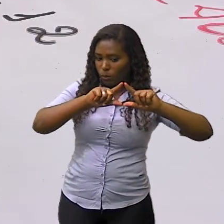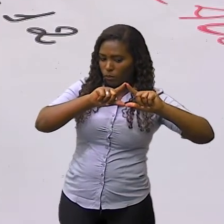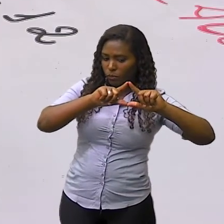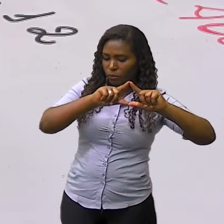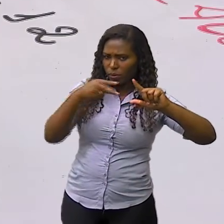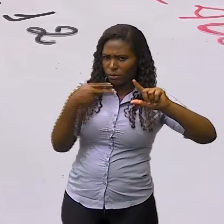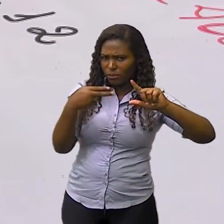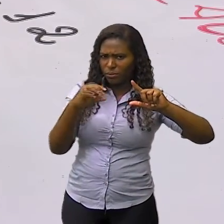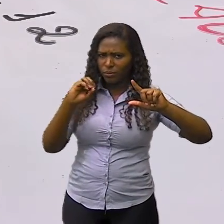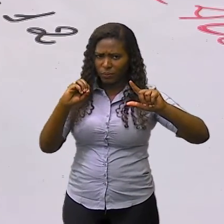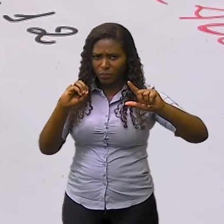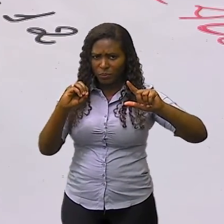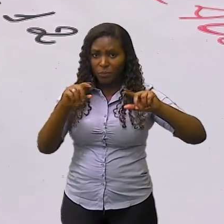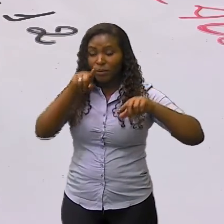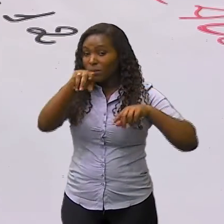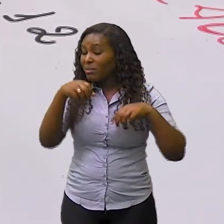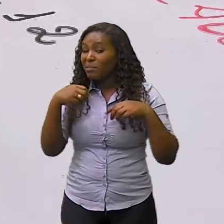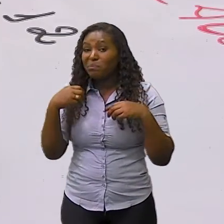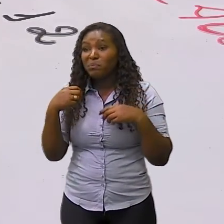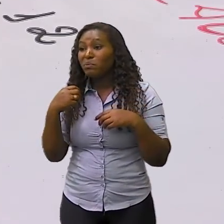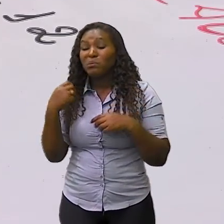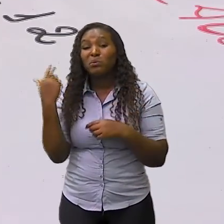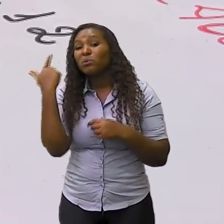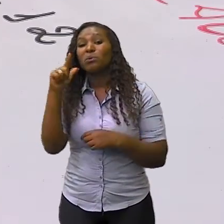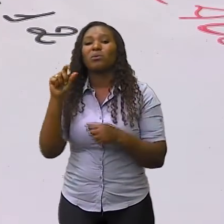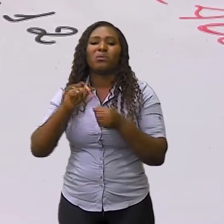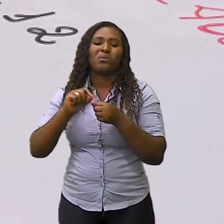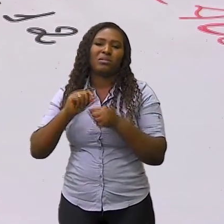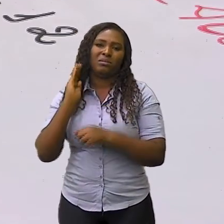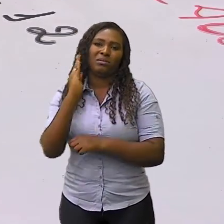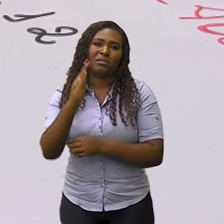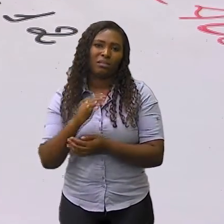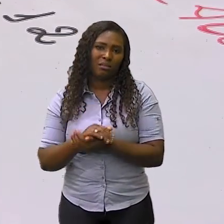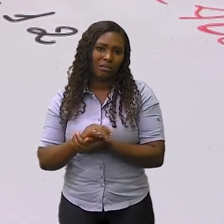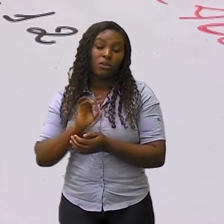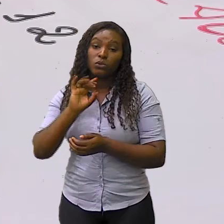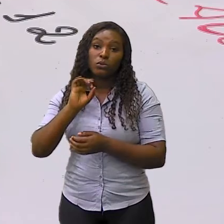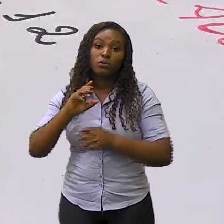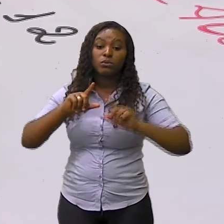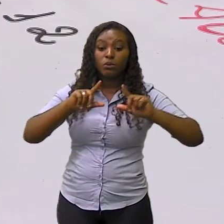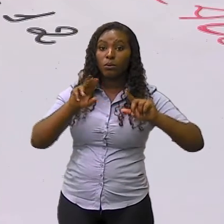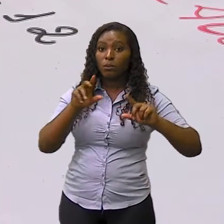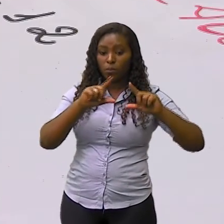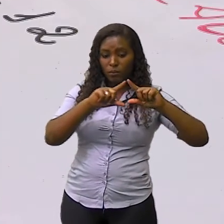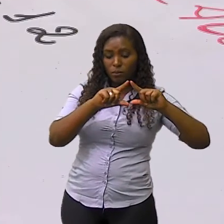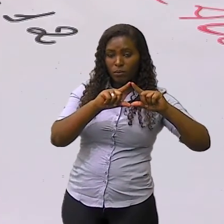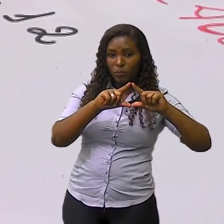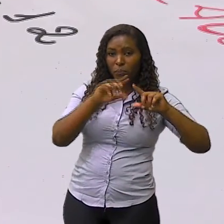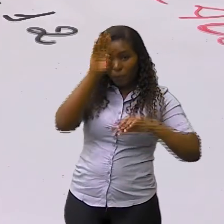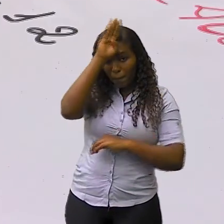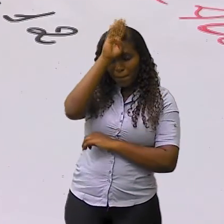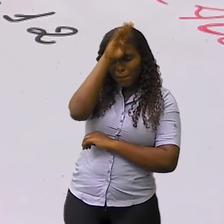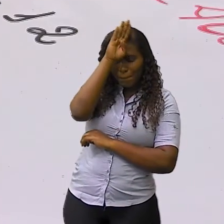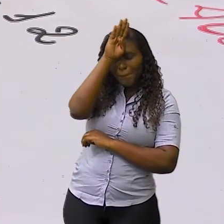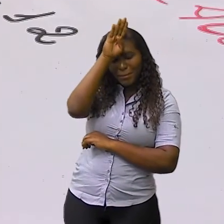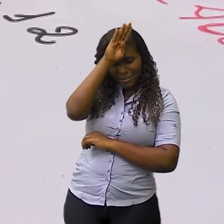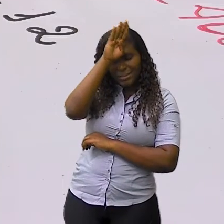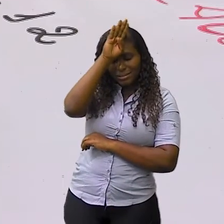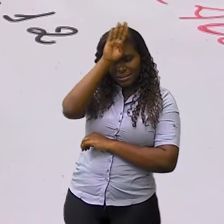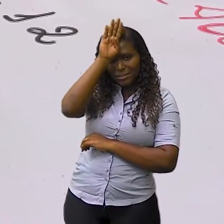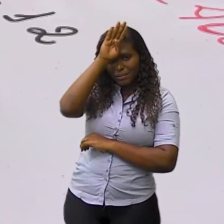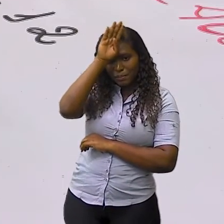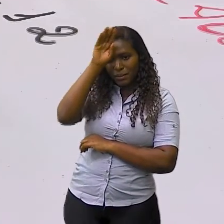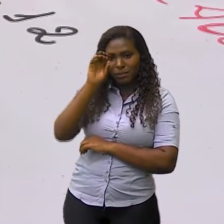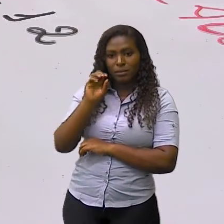Eu vou pegar essa equação primeiro e vou resolver, e depois, as próximas, nós vamos tentar resolver direto. Então,